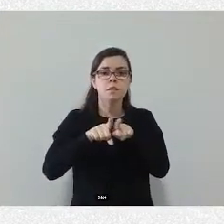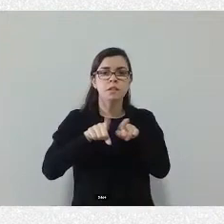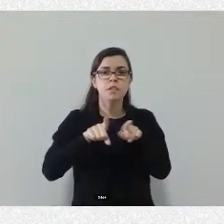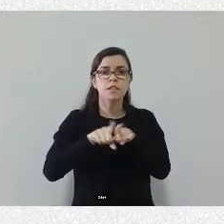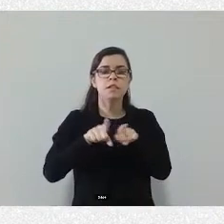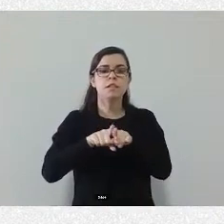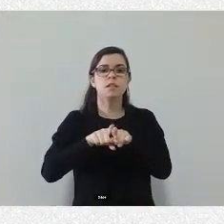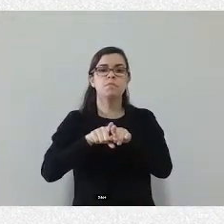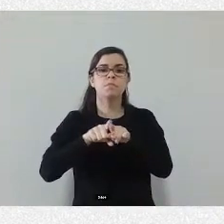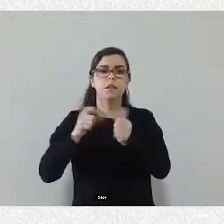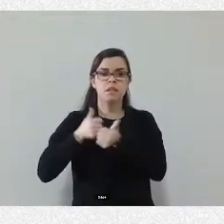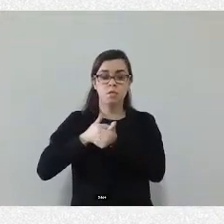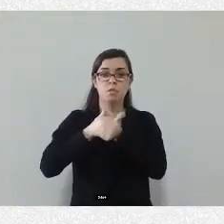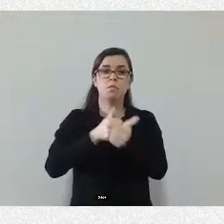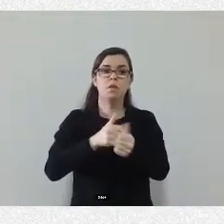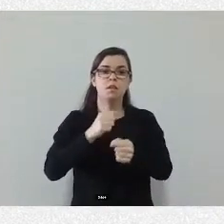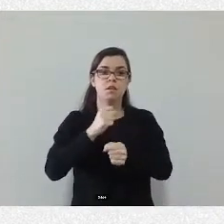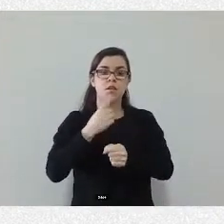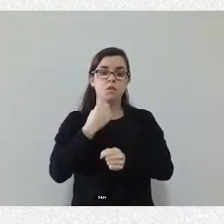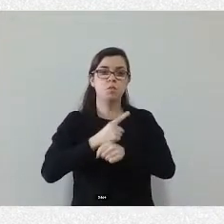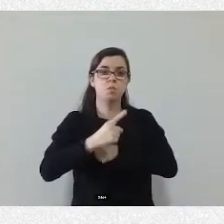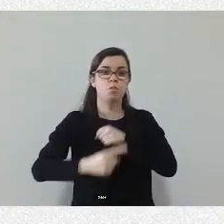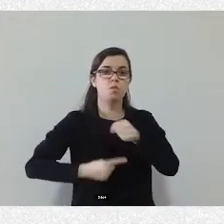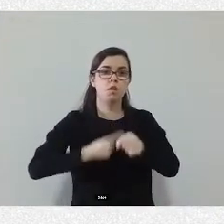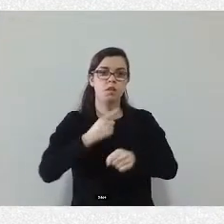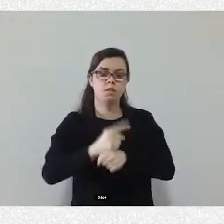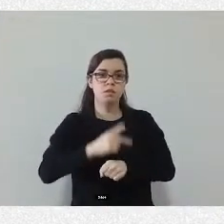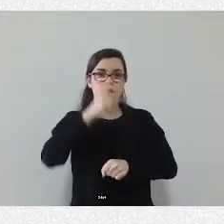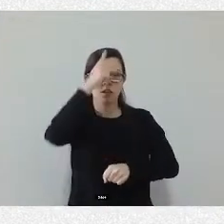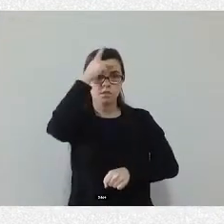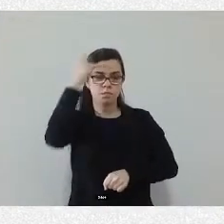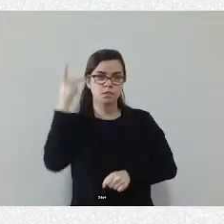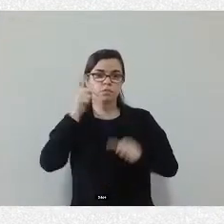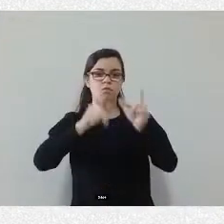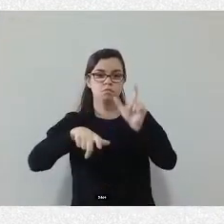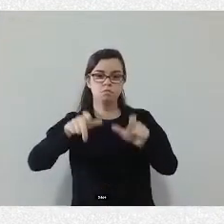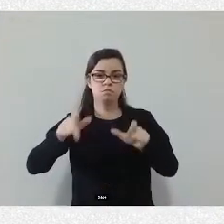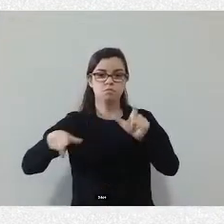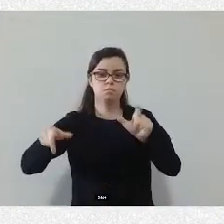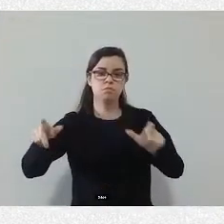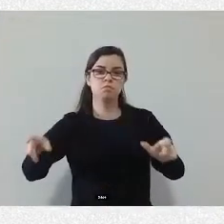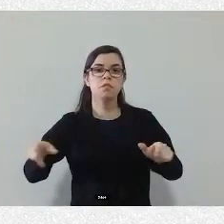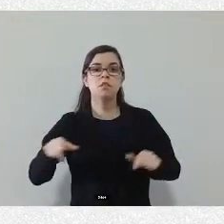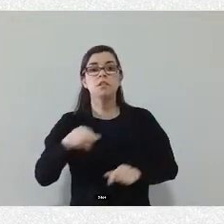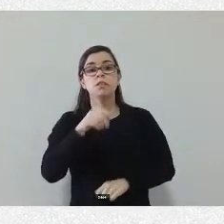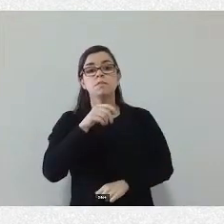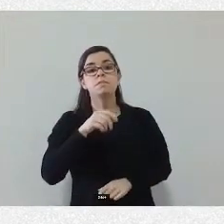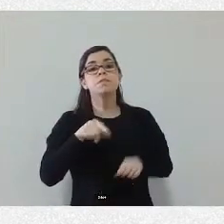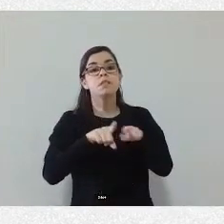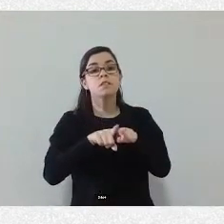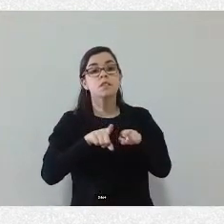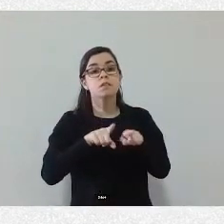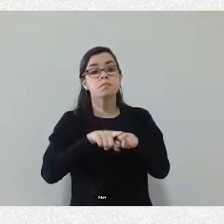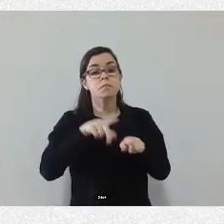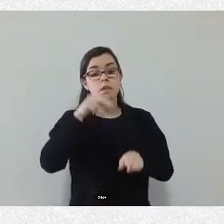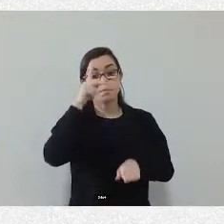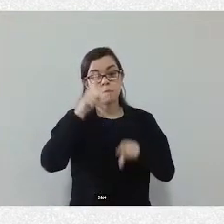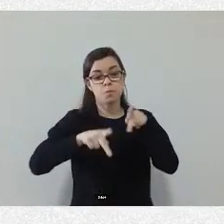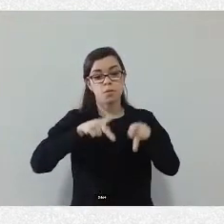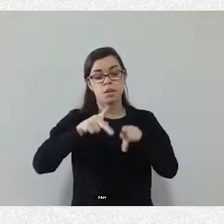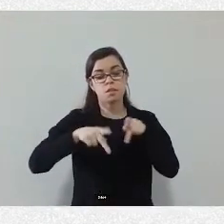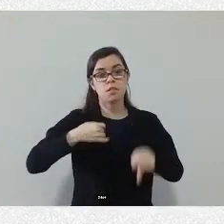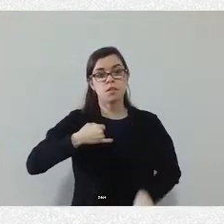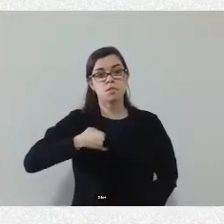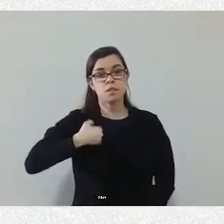foram identificadas como casos. Basicamente, participantes com 12 anos ou mais de idade